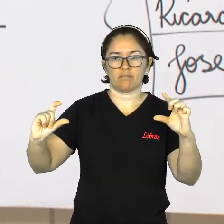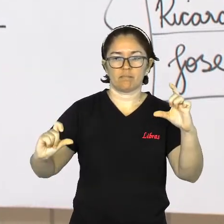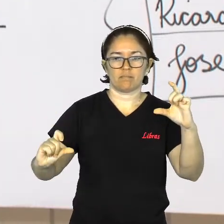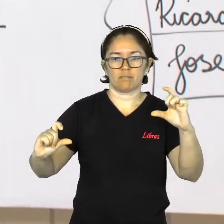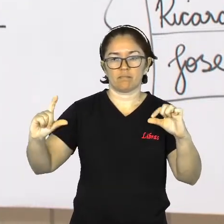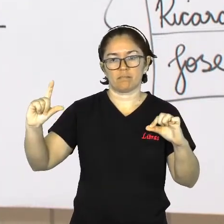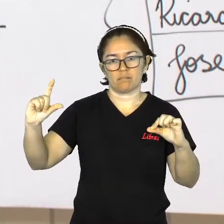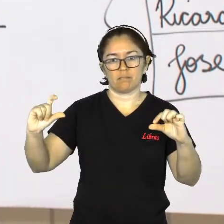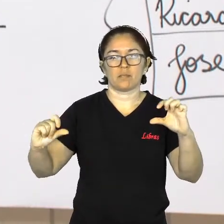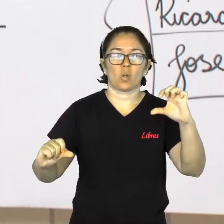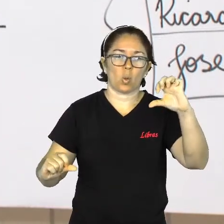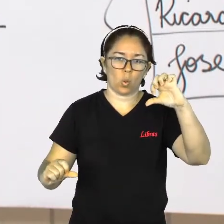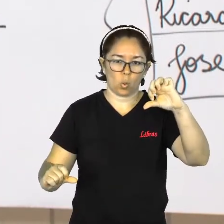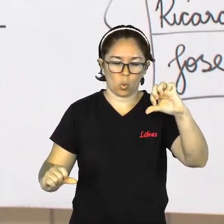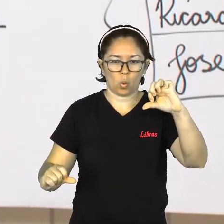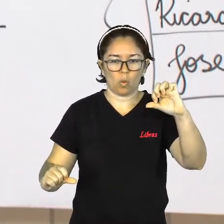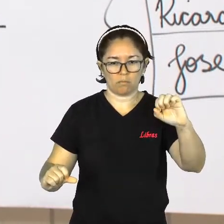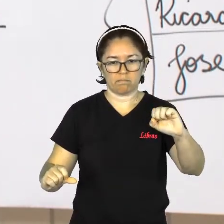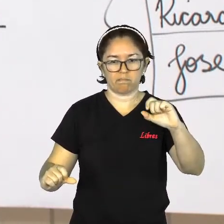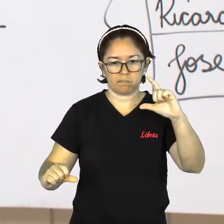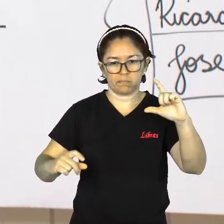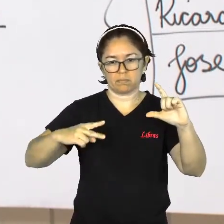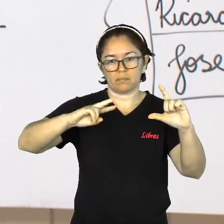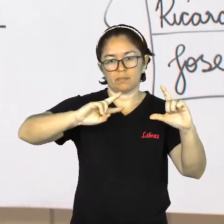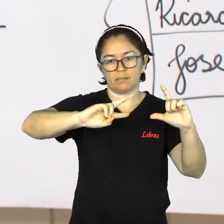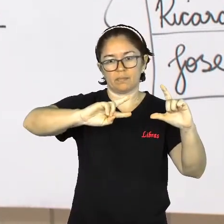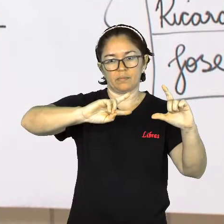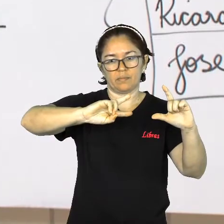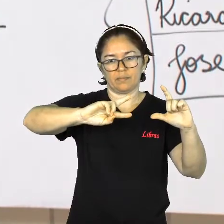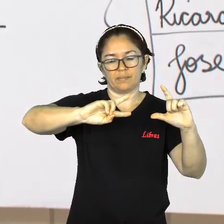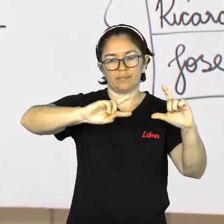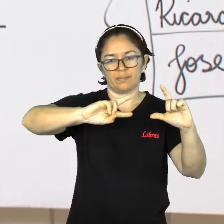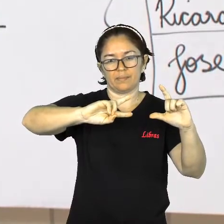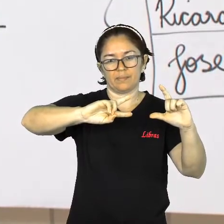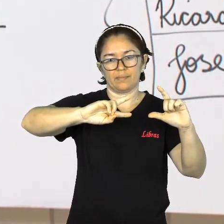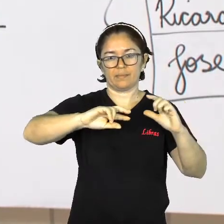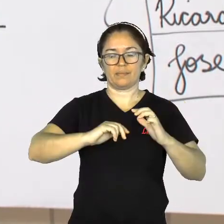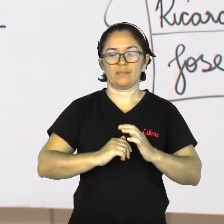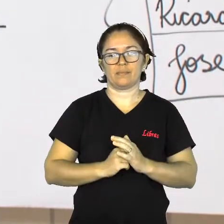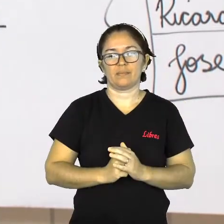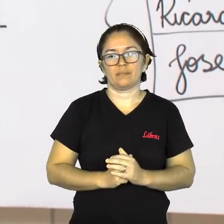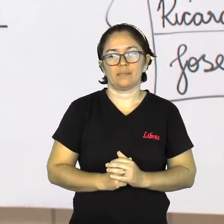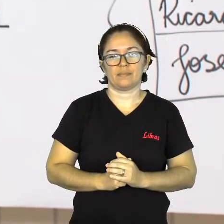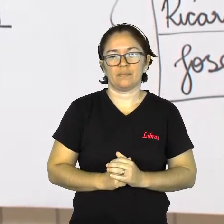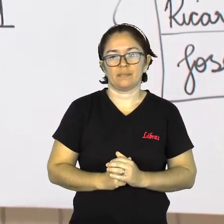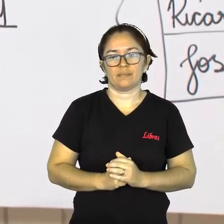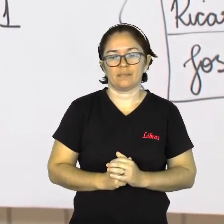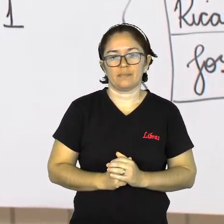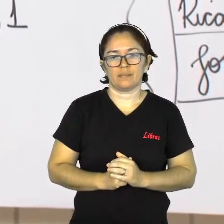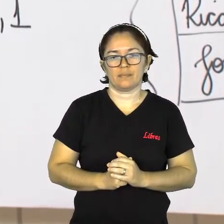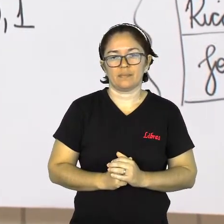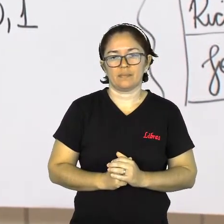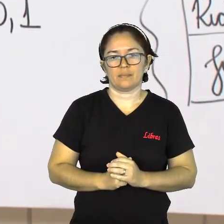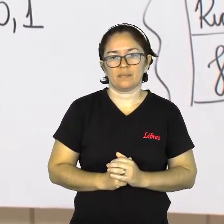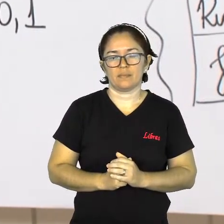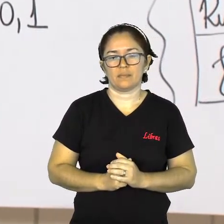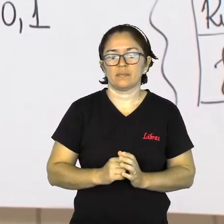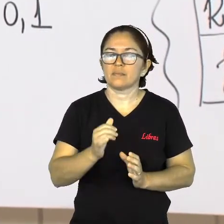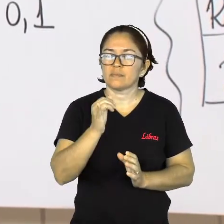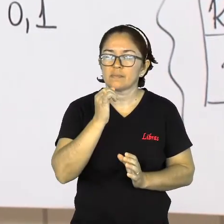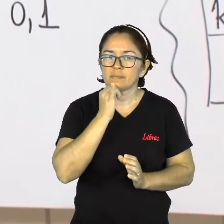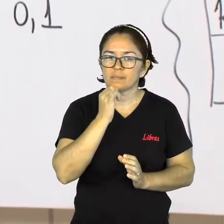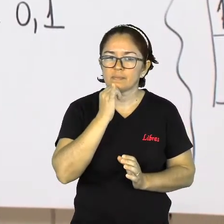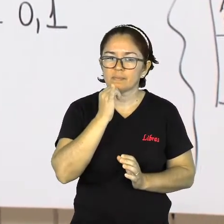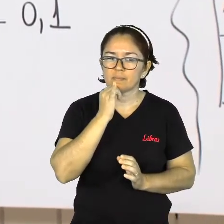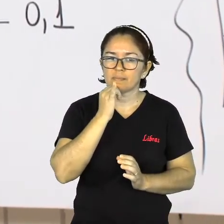O 9. Então, eu abri aqui a boquinha do jacaré para o lado de cá. Olha agora um exemplo que